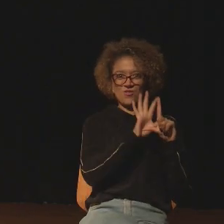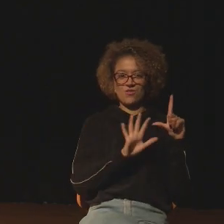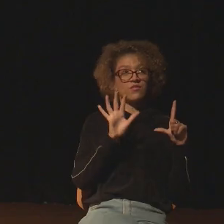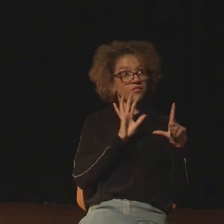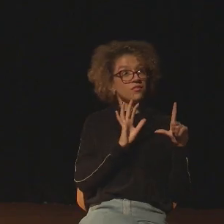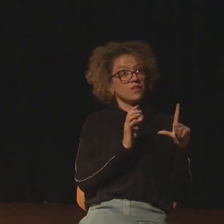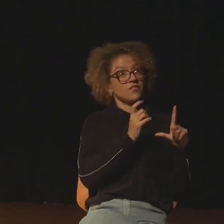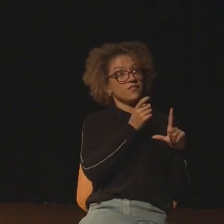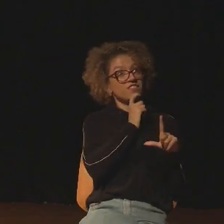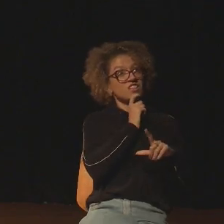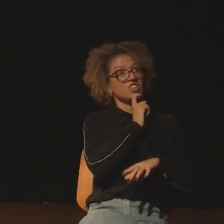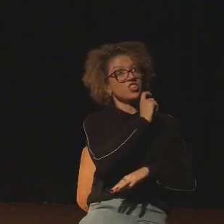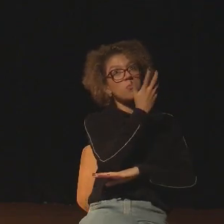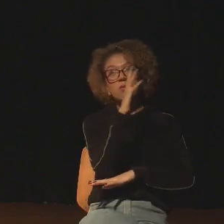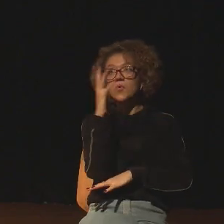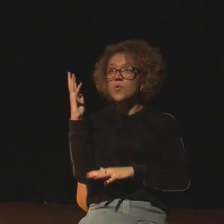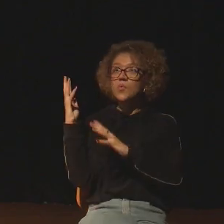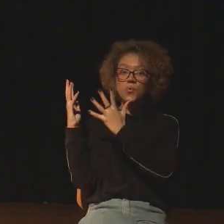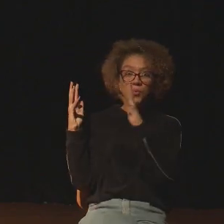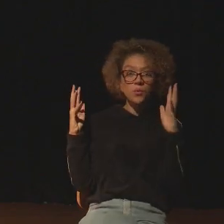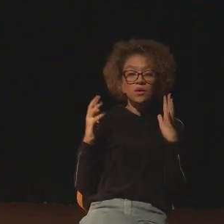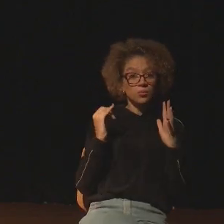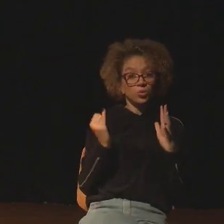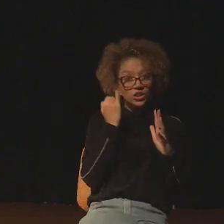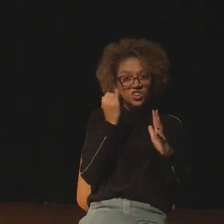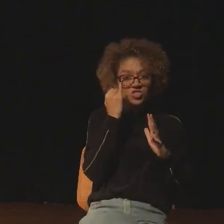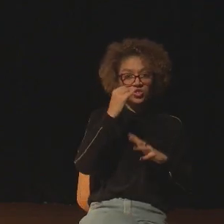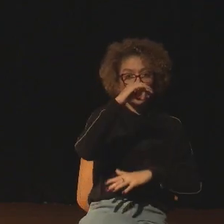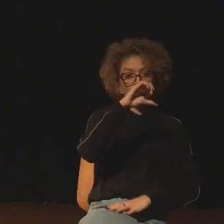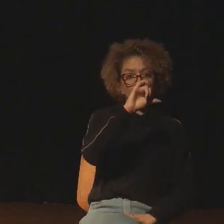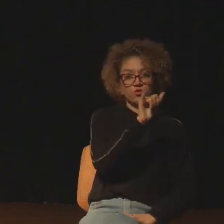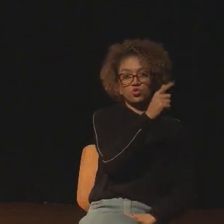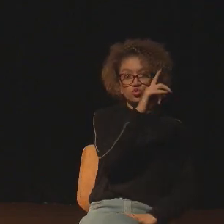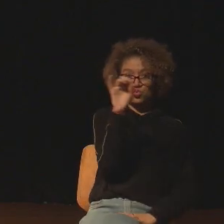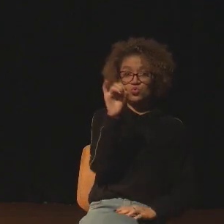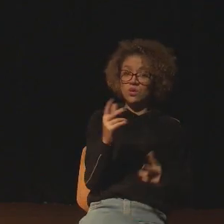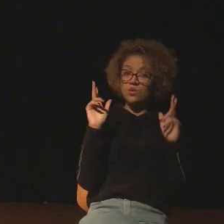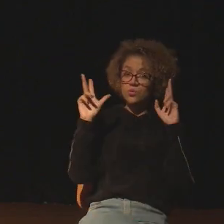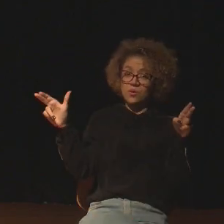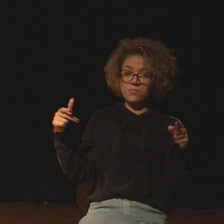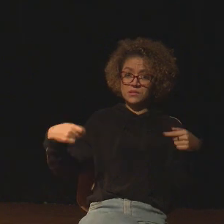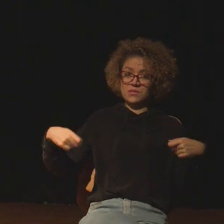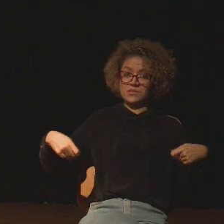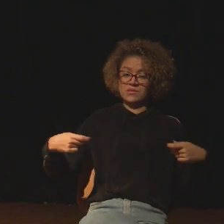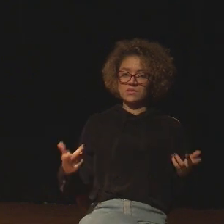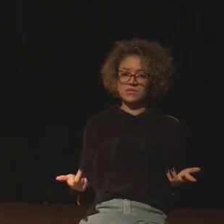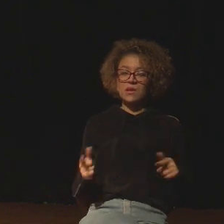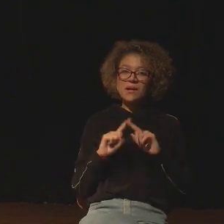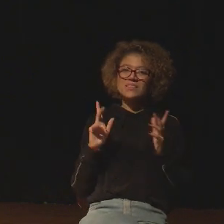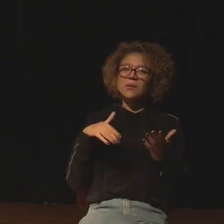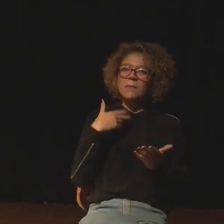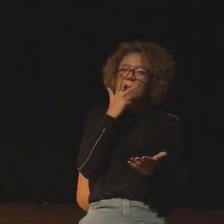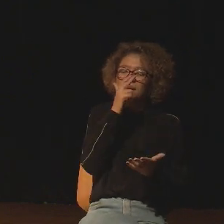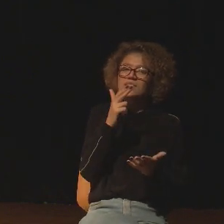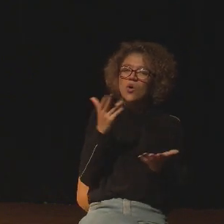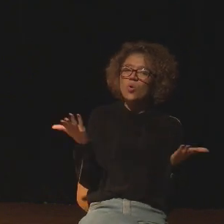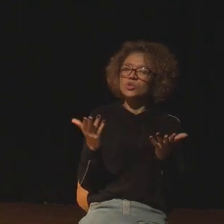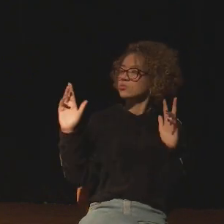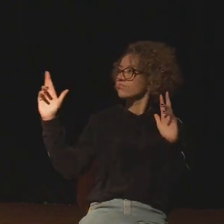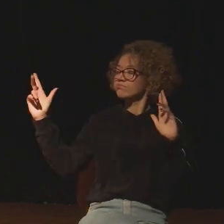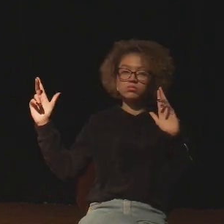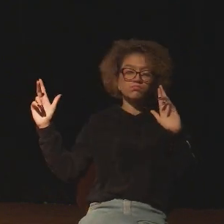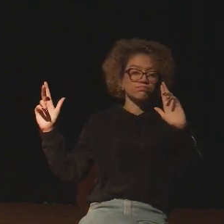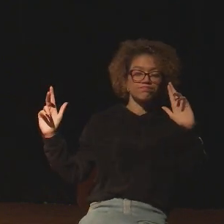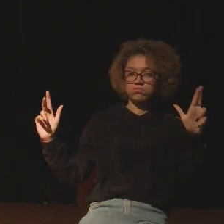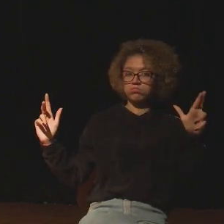também bastante considerável que se expande aqui para 9 de Julho. E hoje, isso aqui está desconectado. Esse projeto também tem